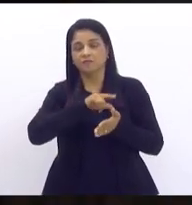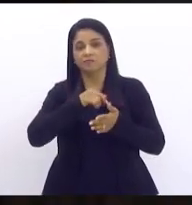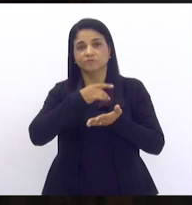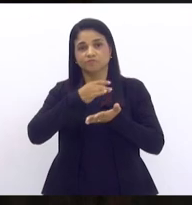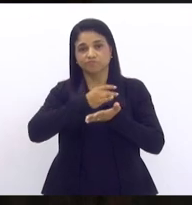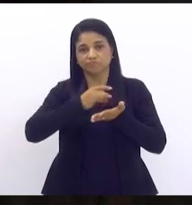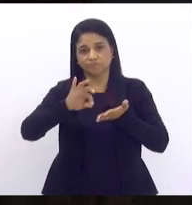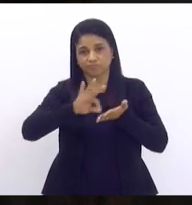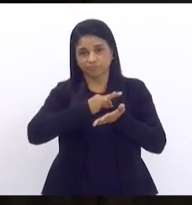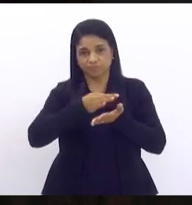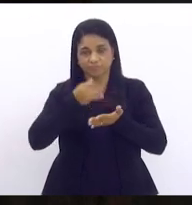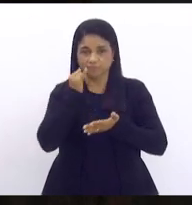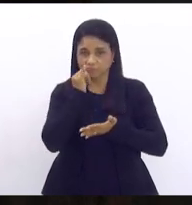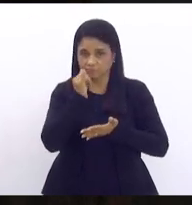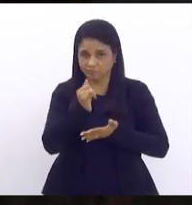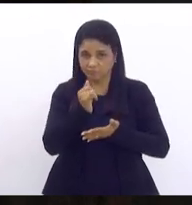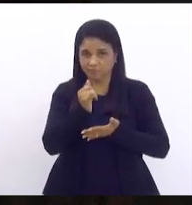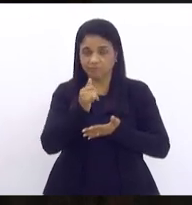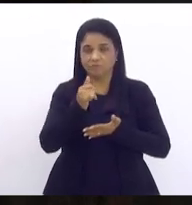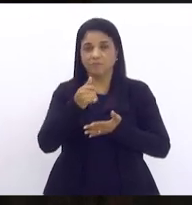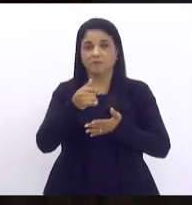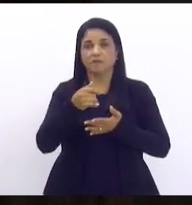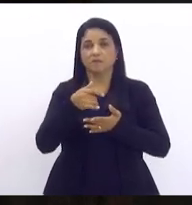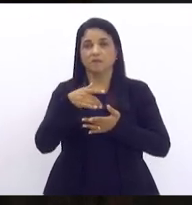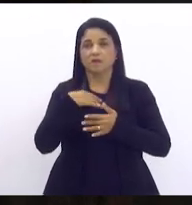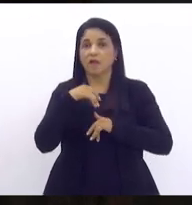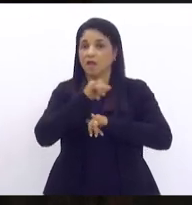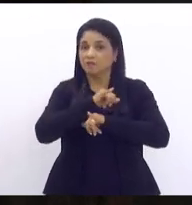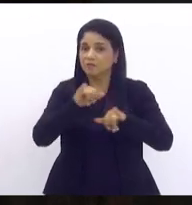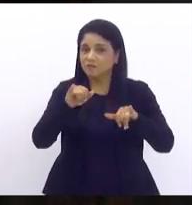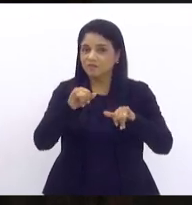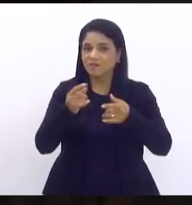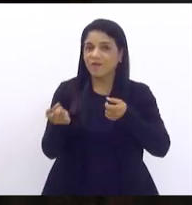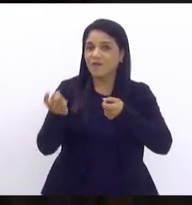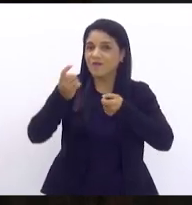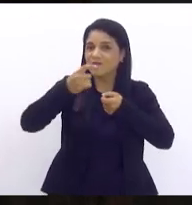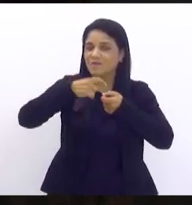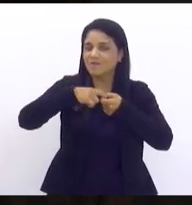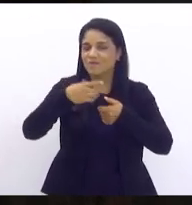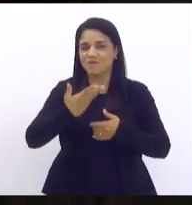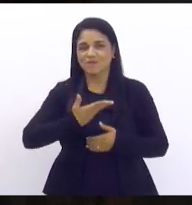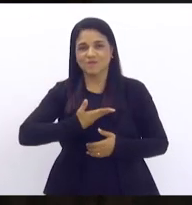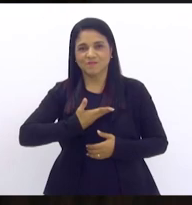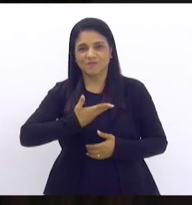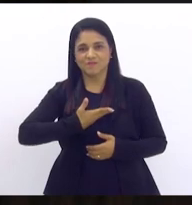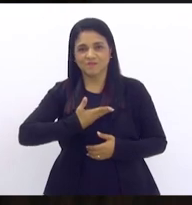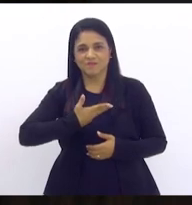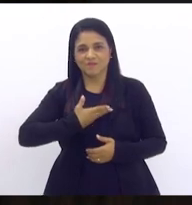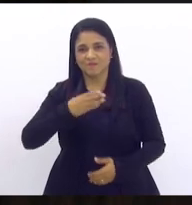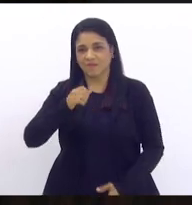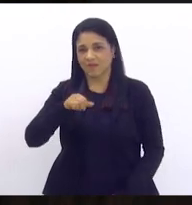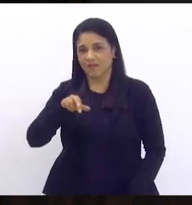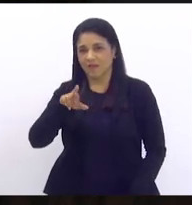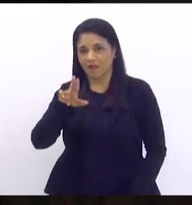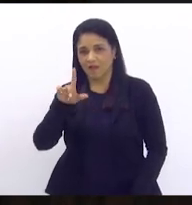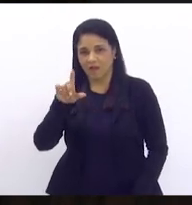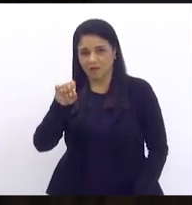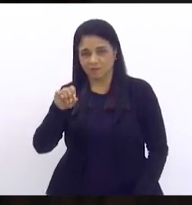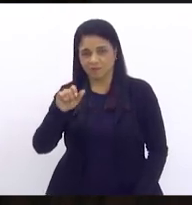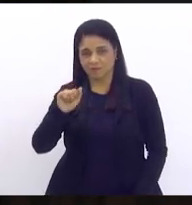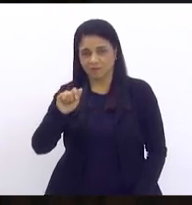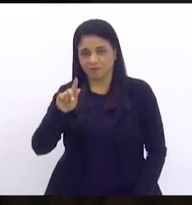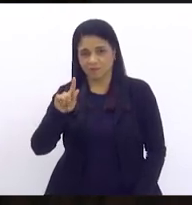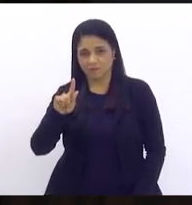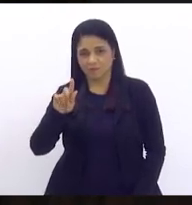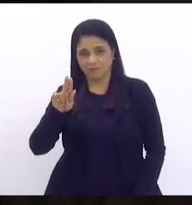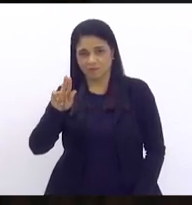inscrito, anunciar aqui o retorno do nosso amigo, nosso irmão, Carlos Augusto, que seja bem-vindo